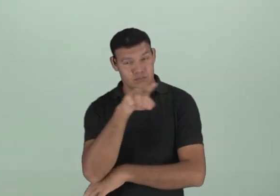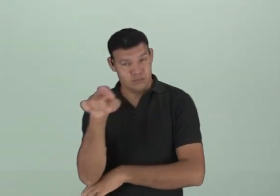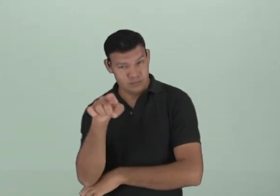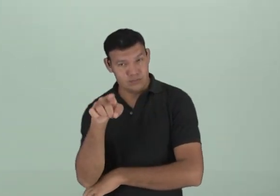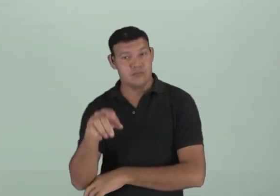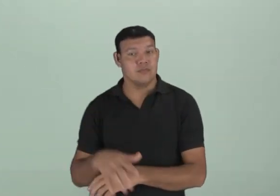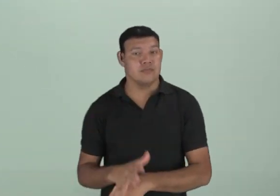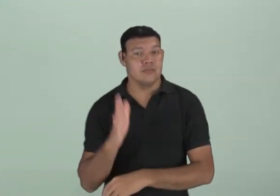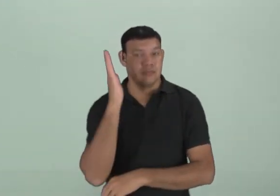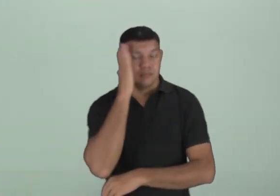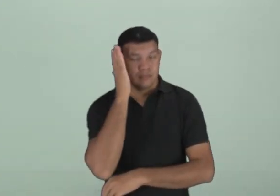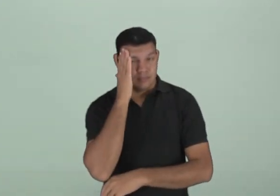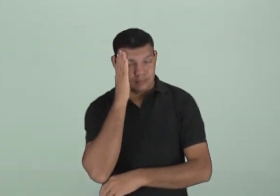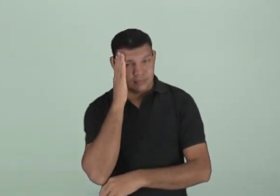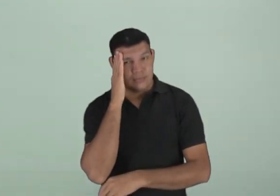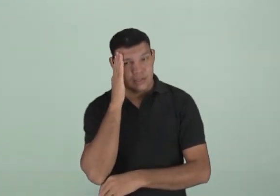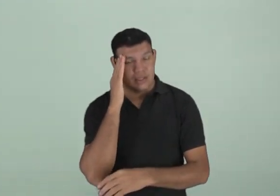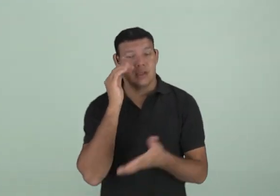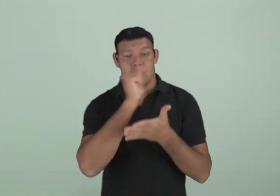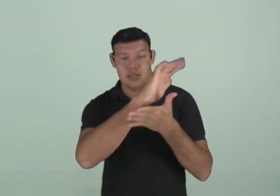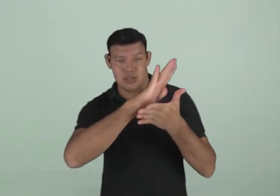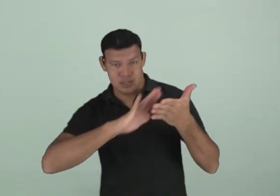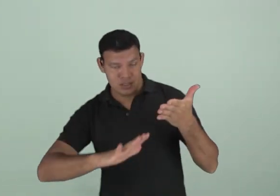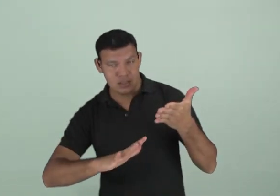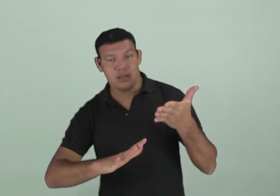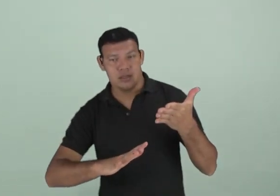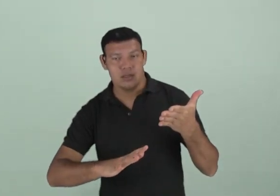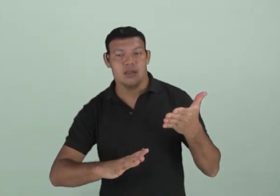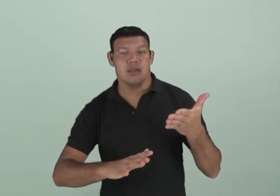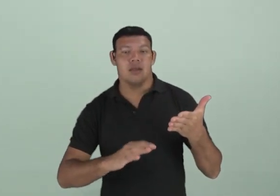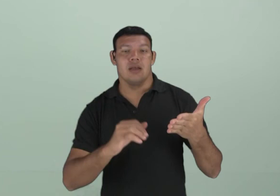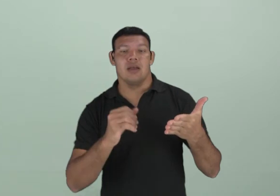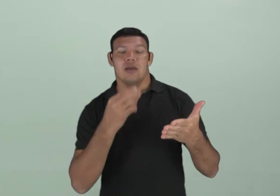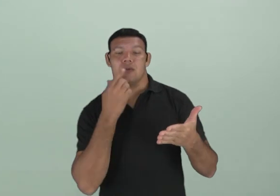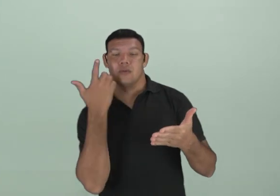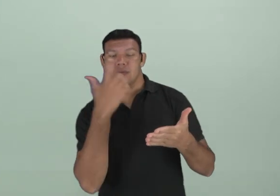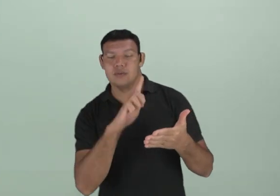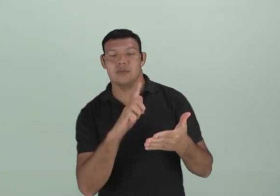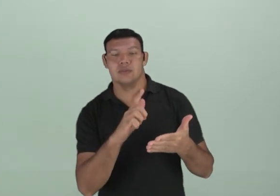são informações importantes para que você consiga ter êxito aí na resolução de